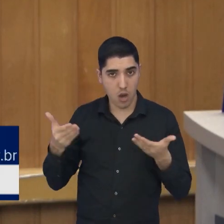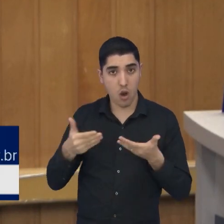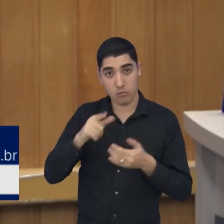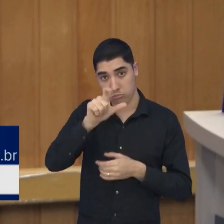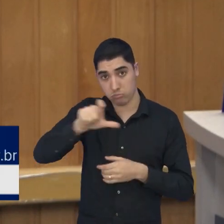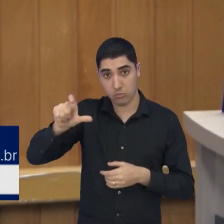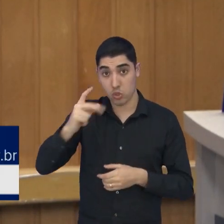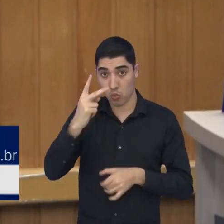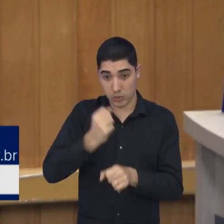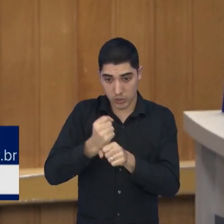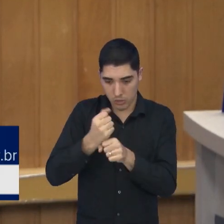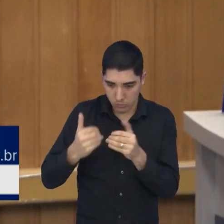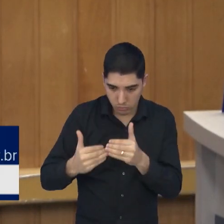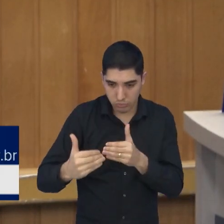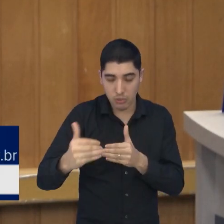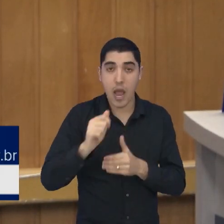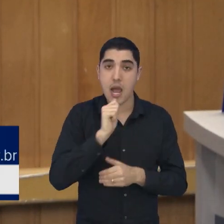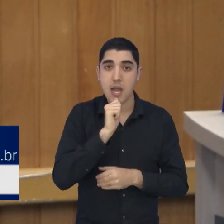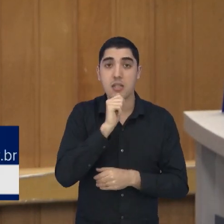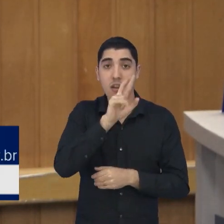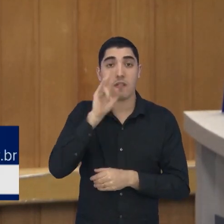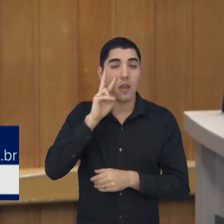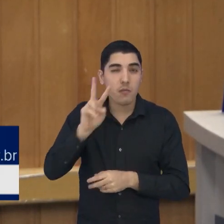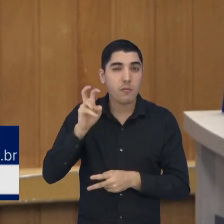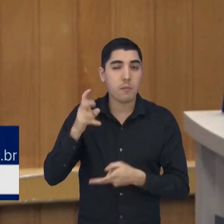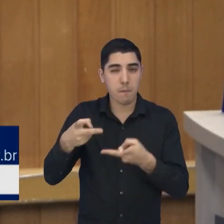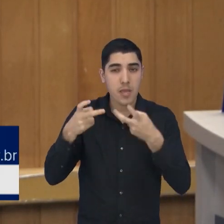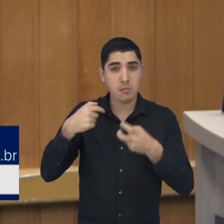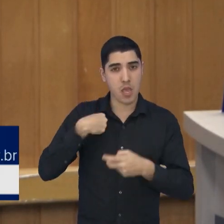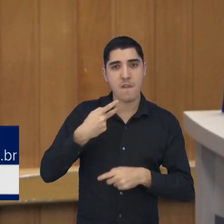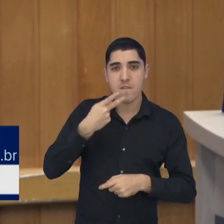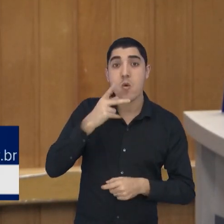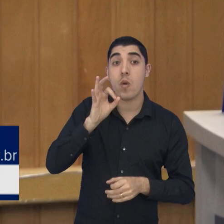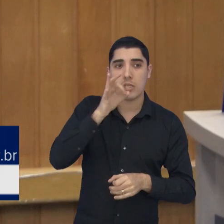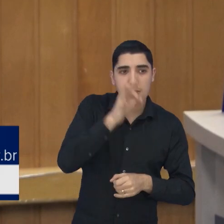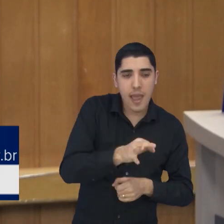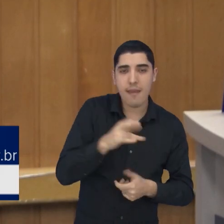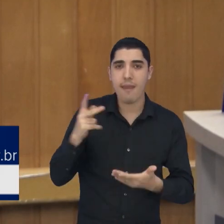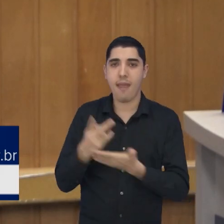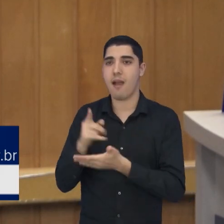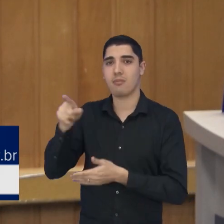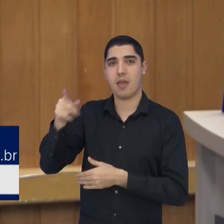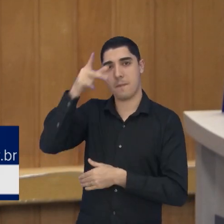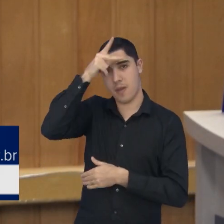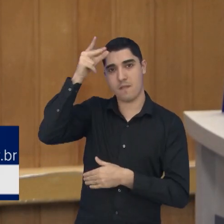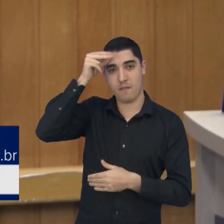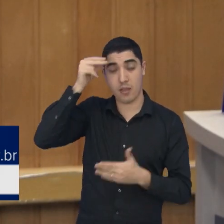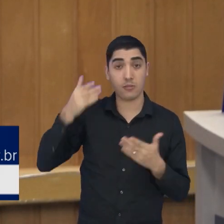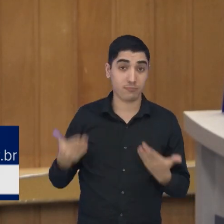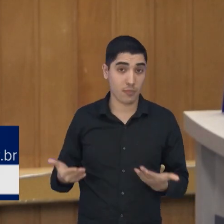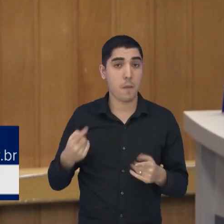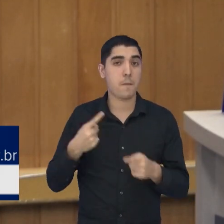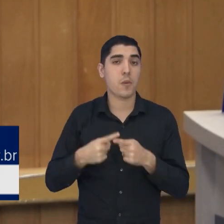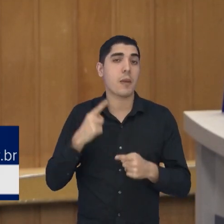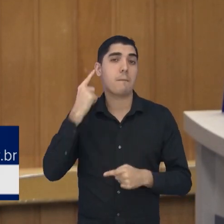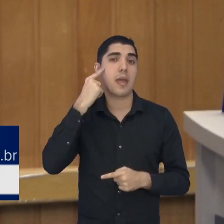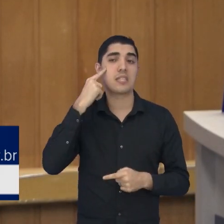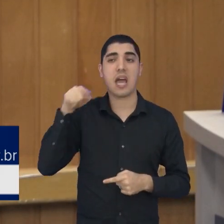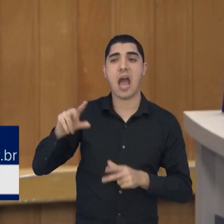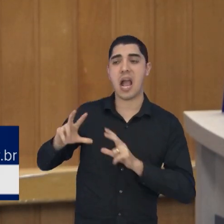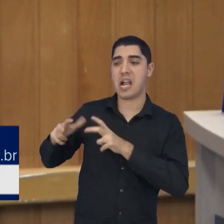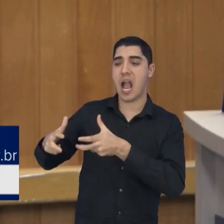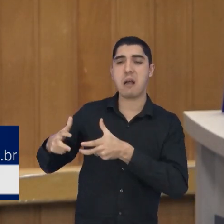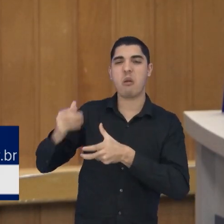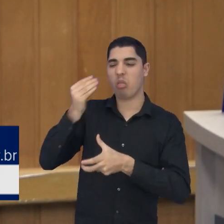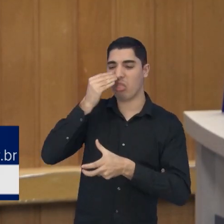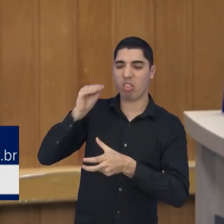próximos 2 anos, falando o que é certo e o que é errado desse governo, porque a gente acha que a Câmara não é ouvida, ela é ouvida